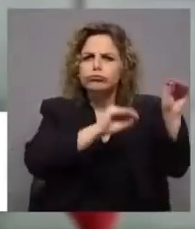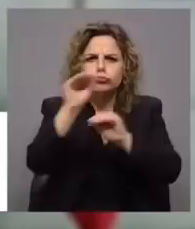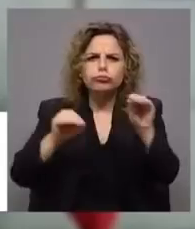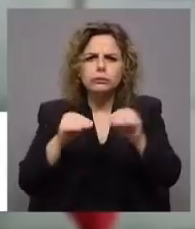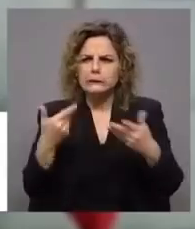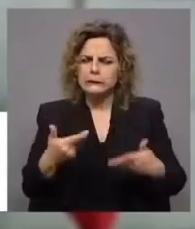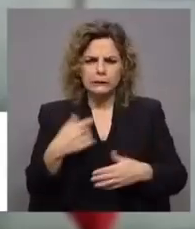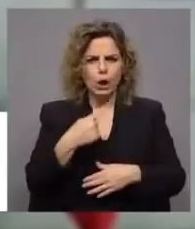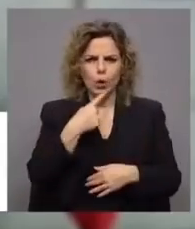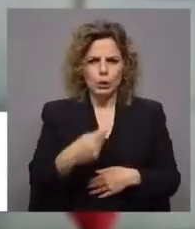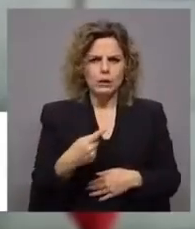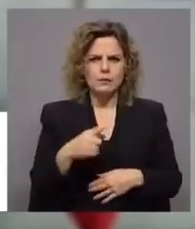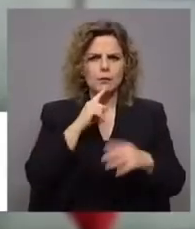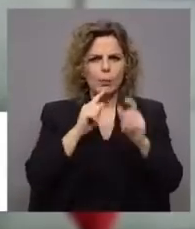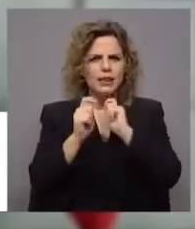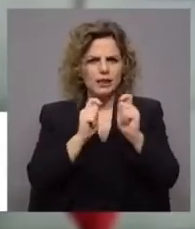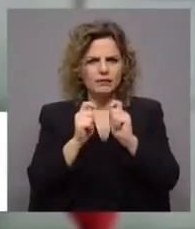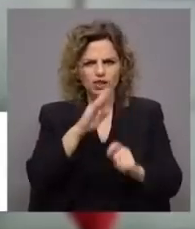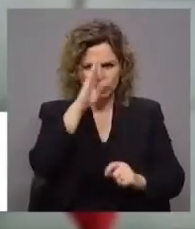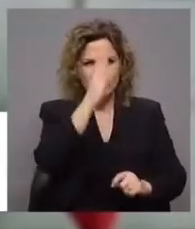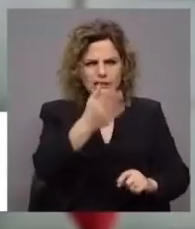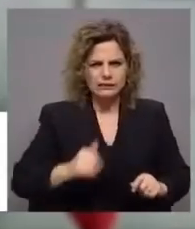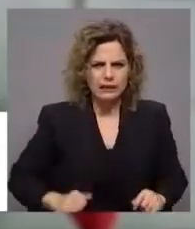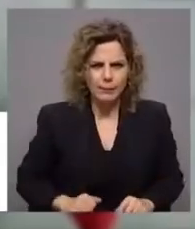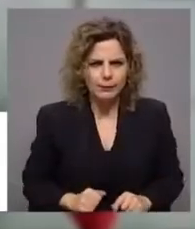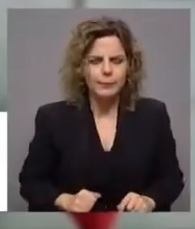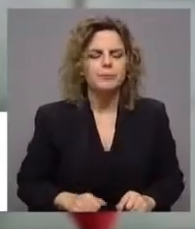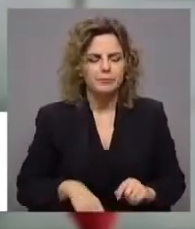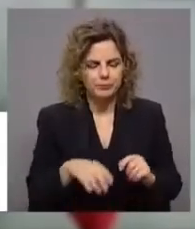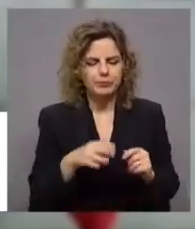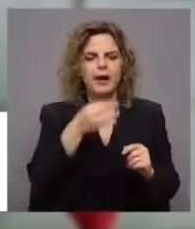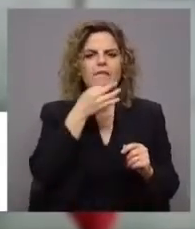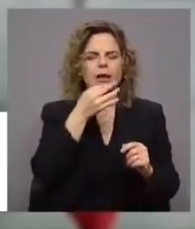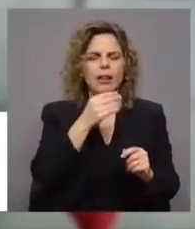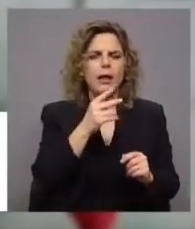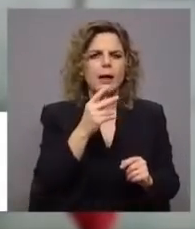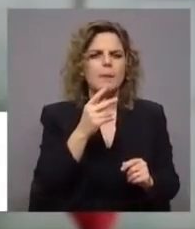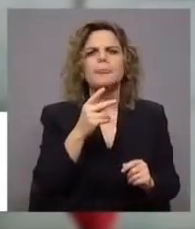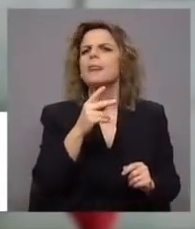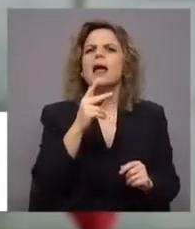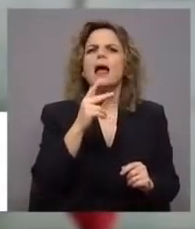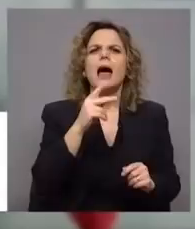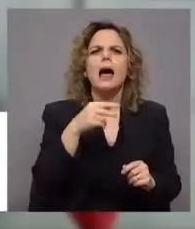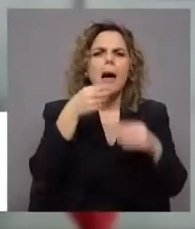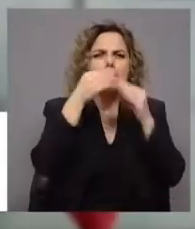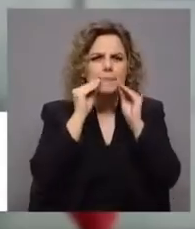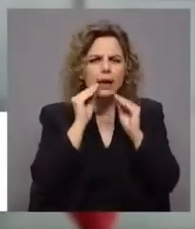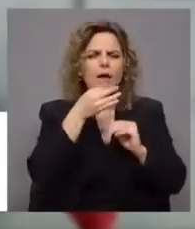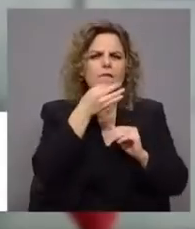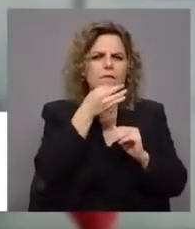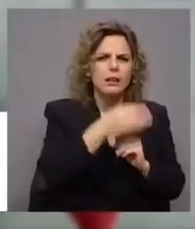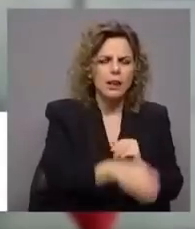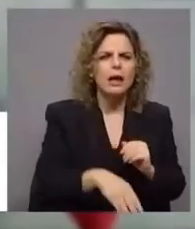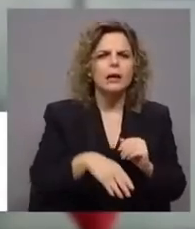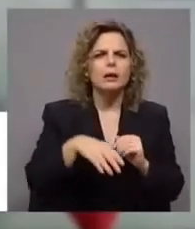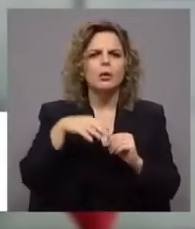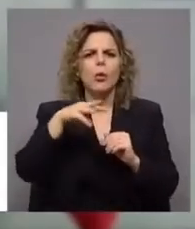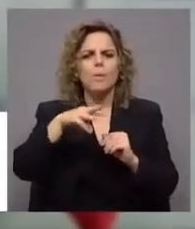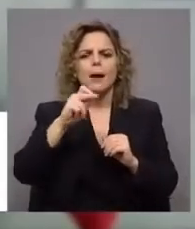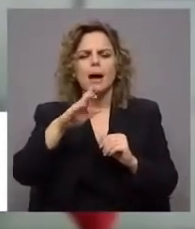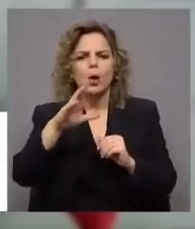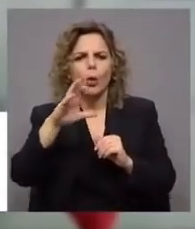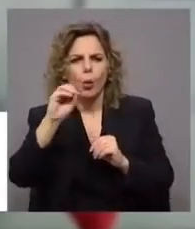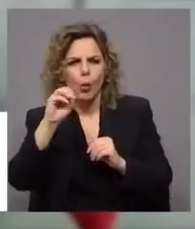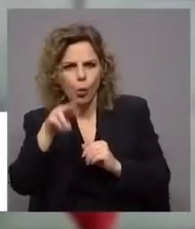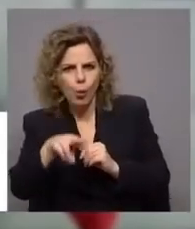dizer isso numa entrevista, sabe, para o Biden, falei com a Angela Merkel pela imprensa, falei com o Macron pela imprensa,